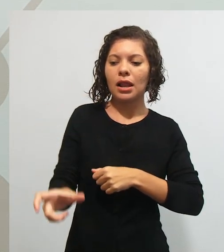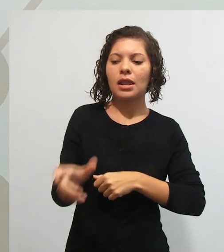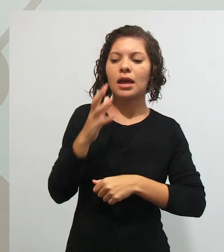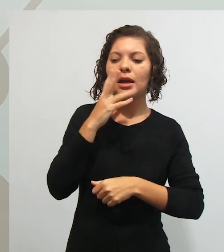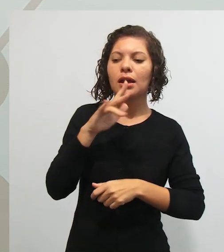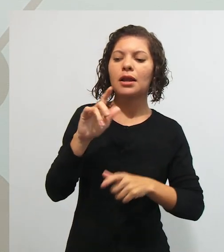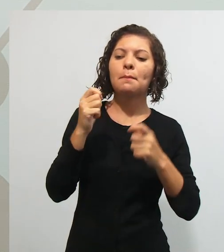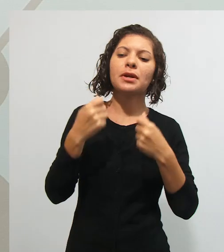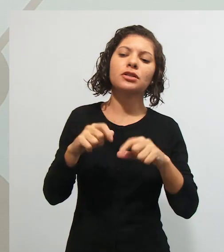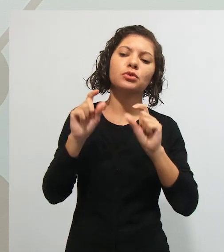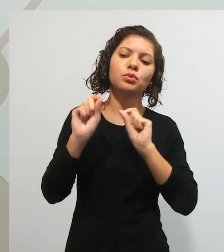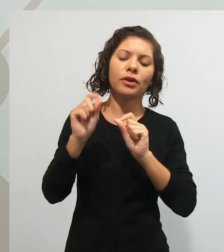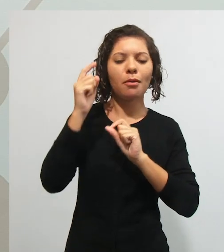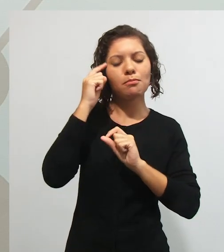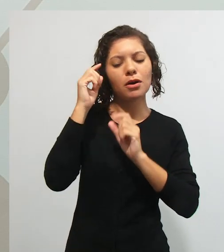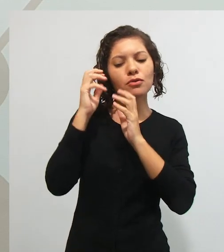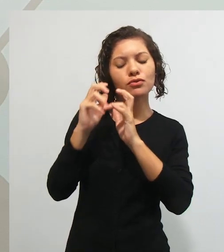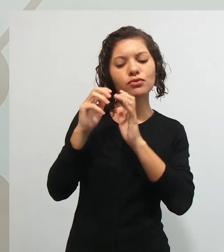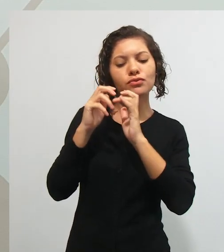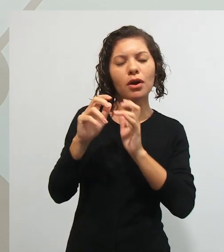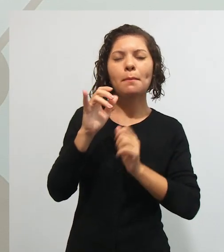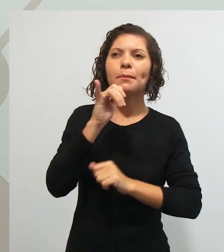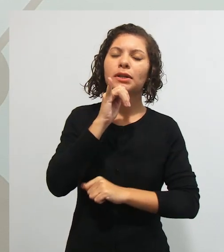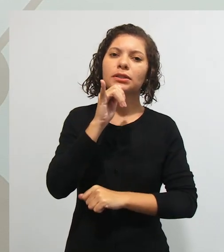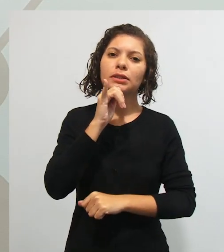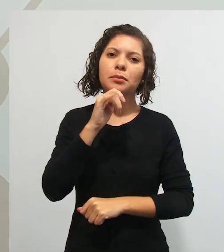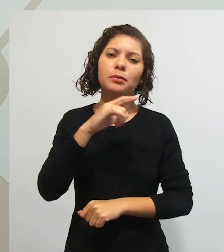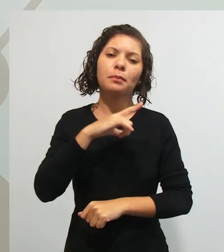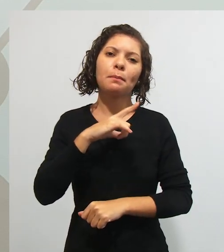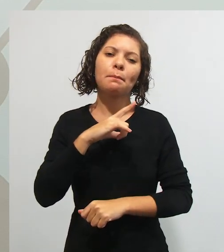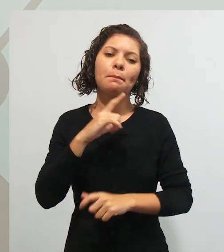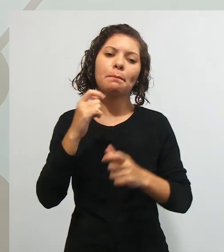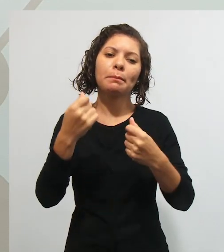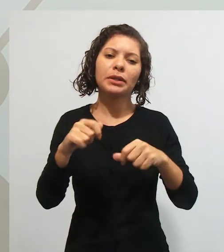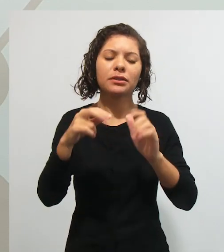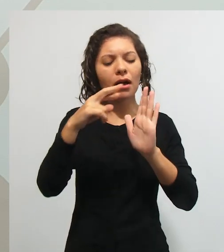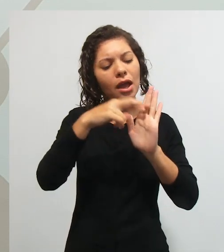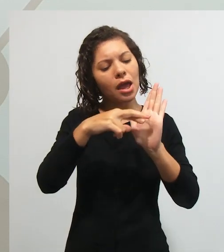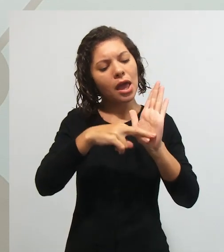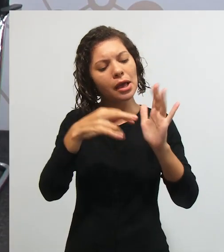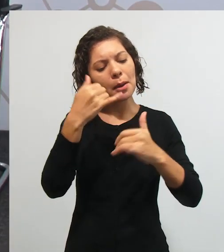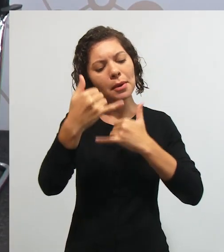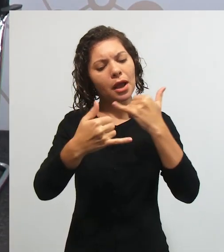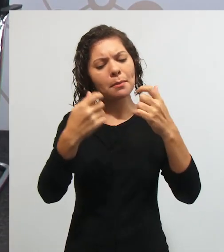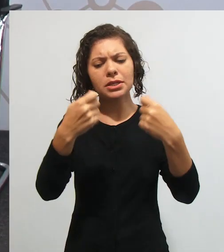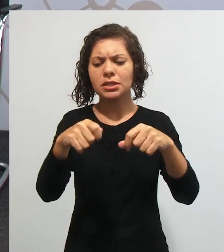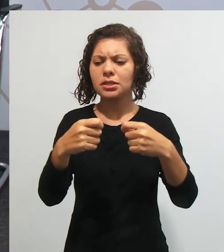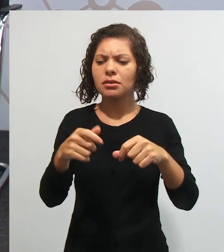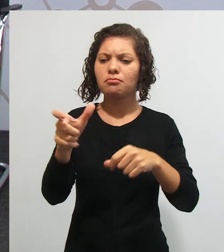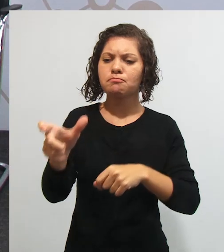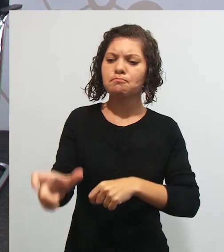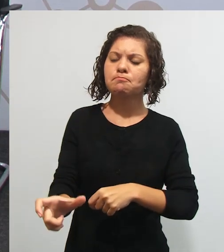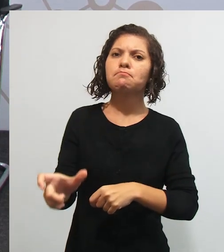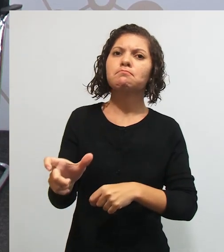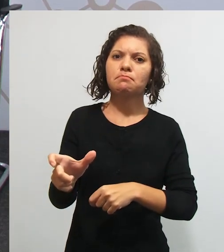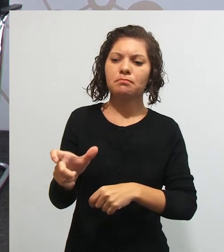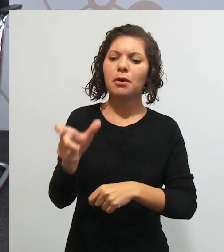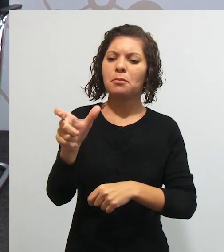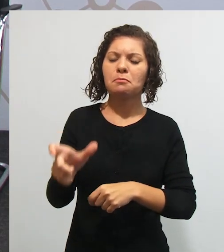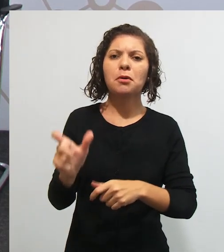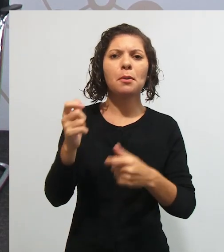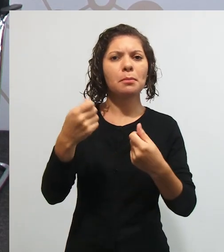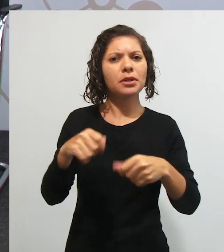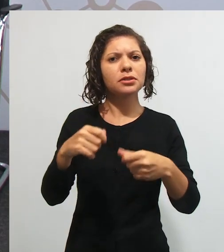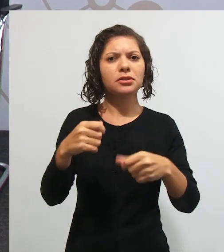necessidades que as crianças têm. Se a criança tem necessidade, por exemplo, de criar regras para suas brincadeiras, é uma necessidade que essas